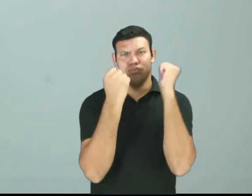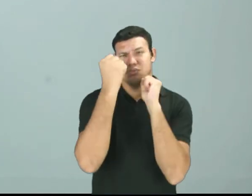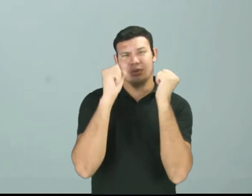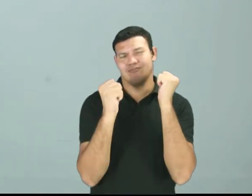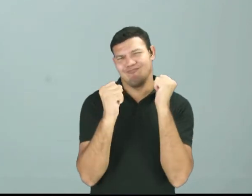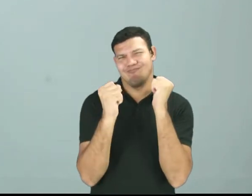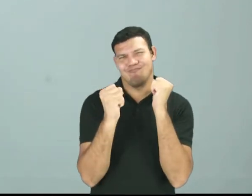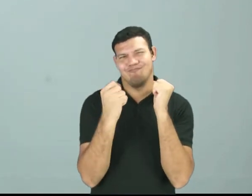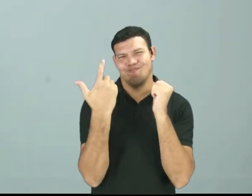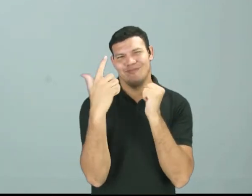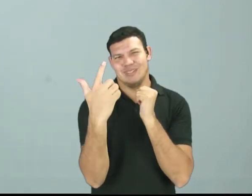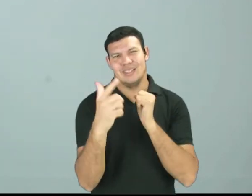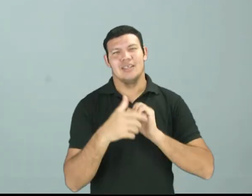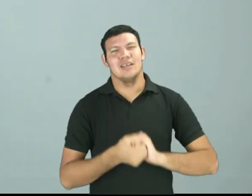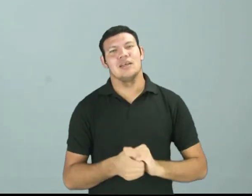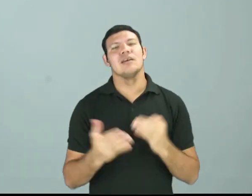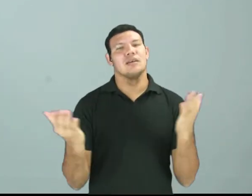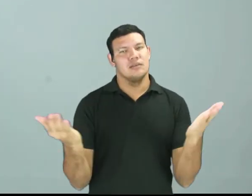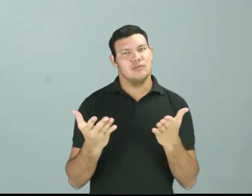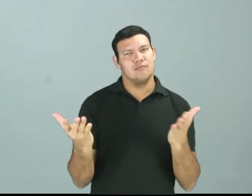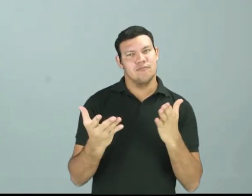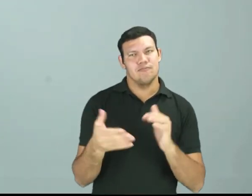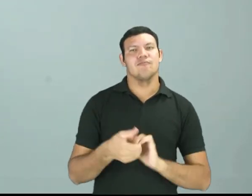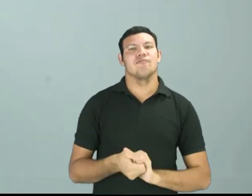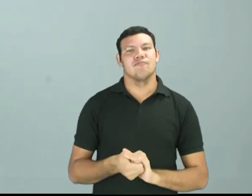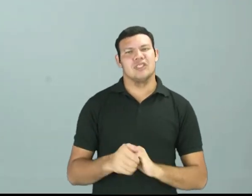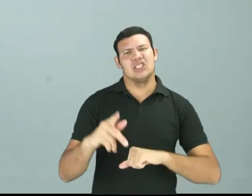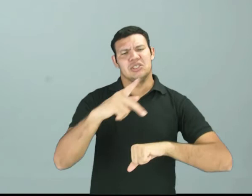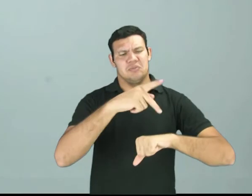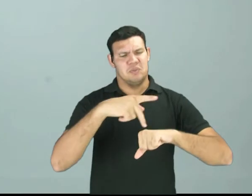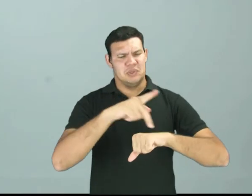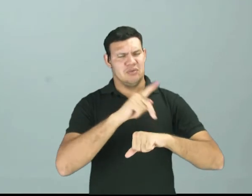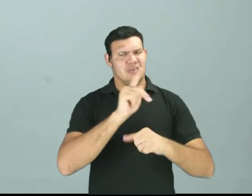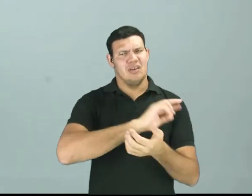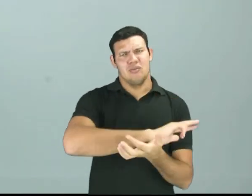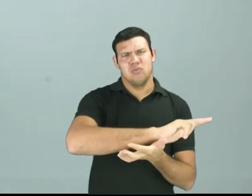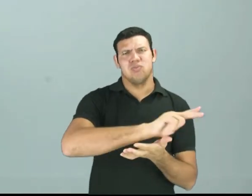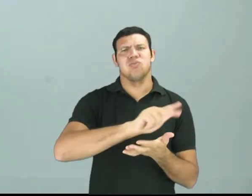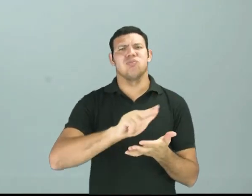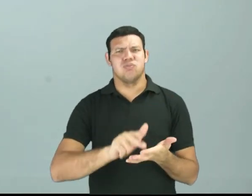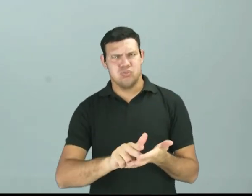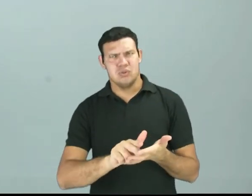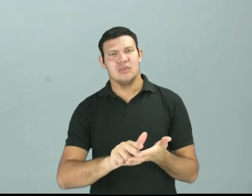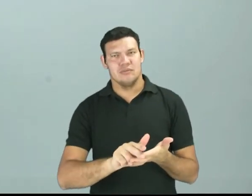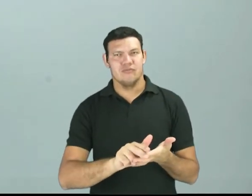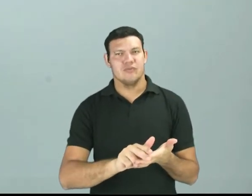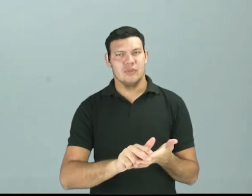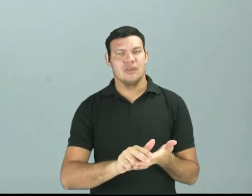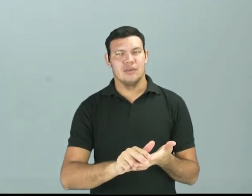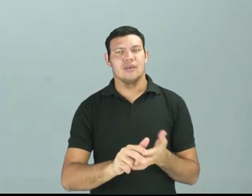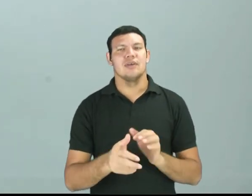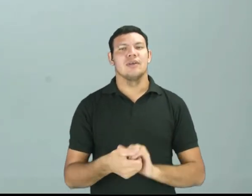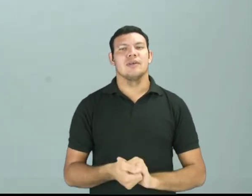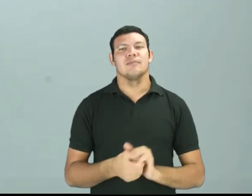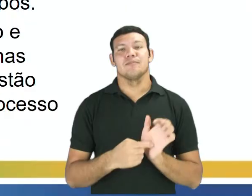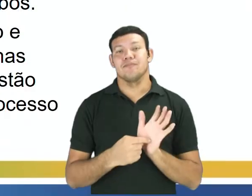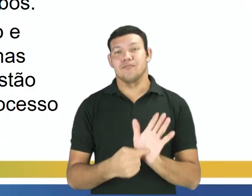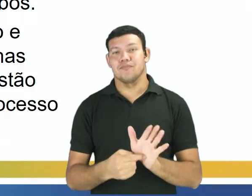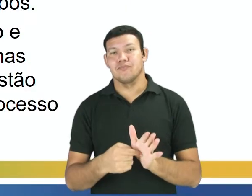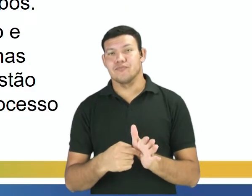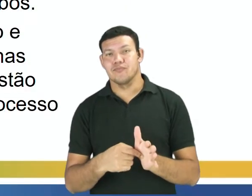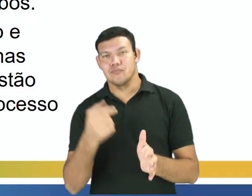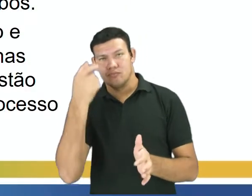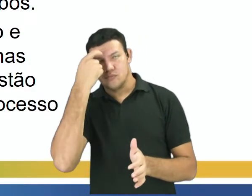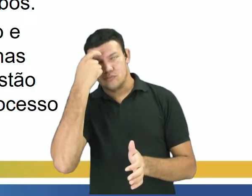não apareciam na foto. Hoje você já tem vários países que já despontam nesse quesito. Então a ciência e a